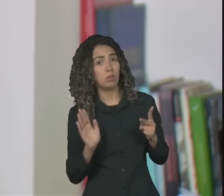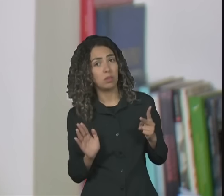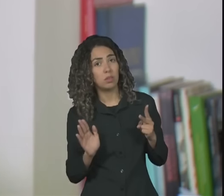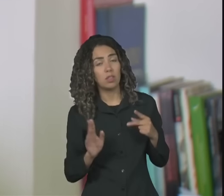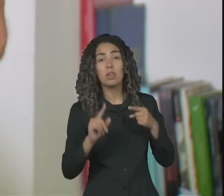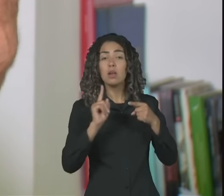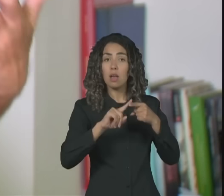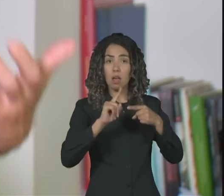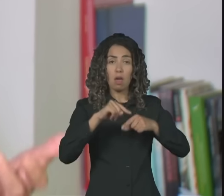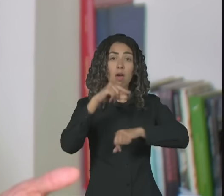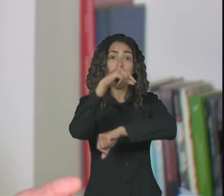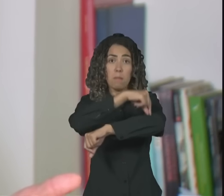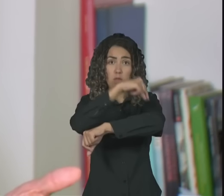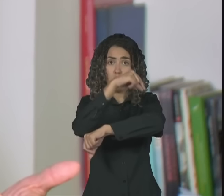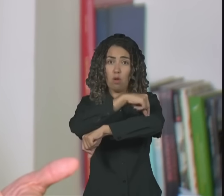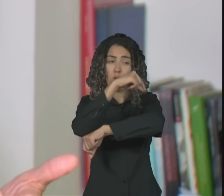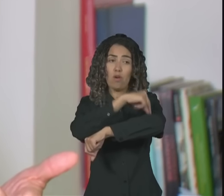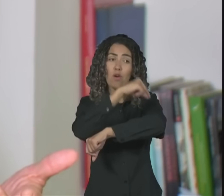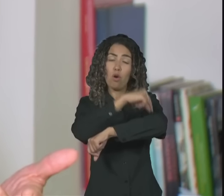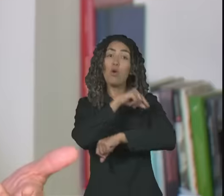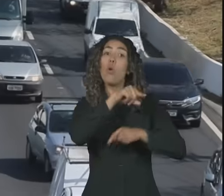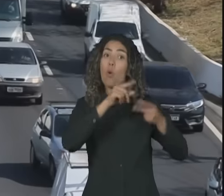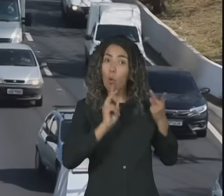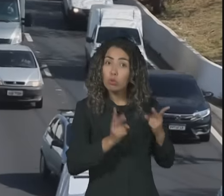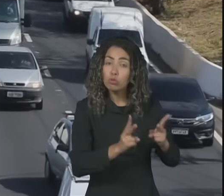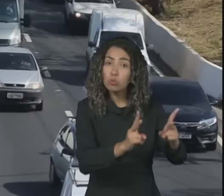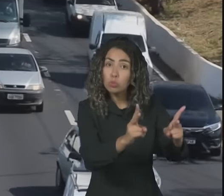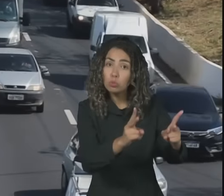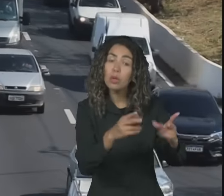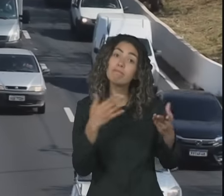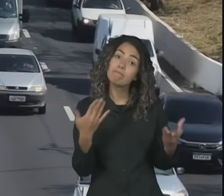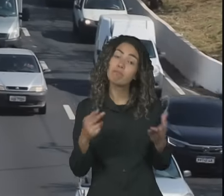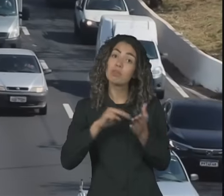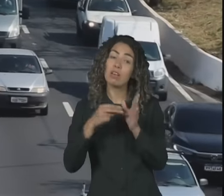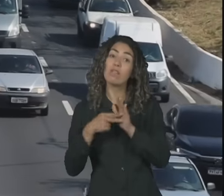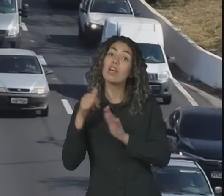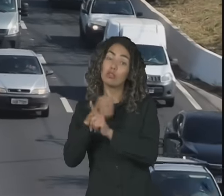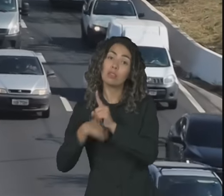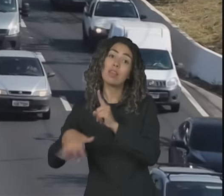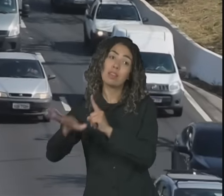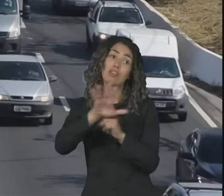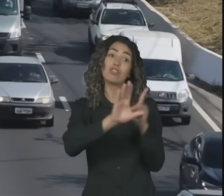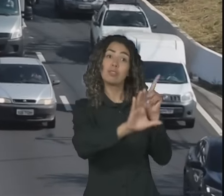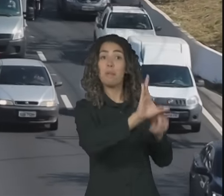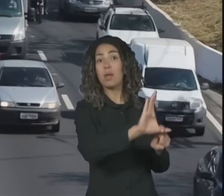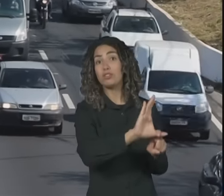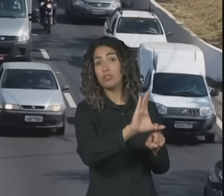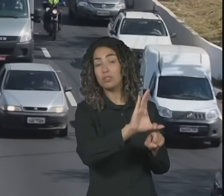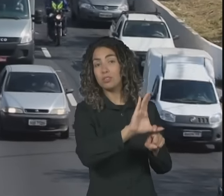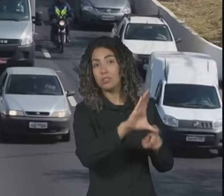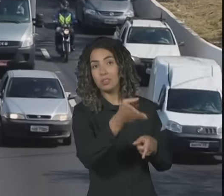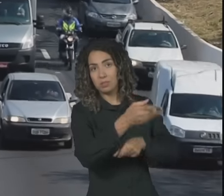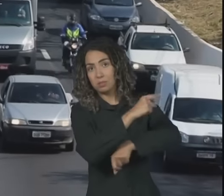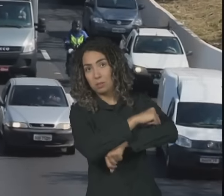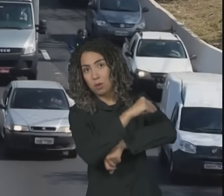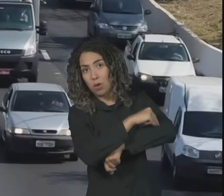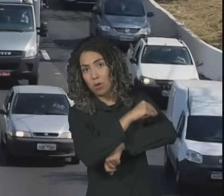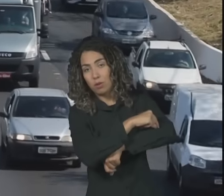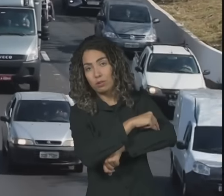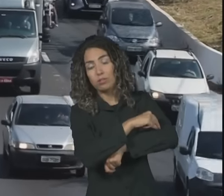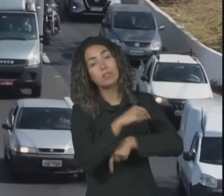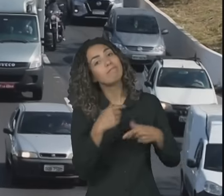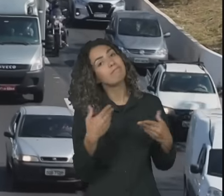humanidade ainda será dependente do petróleo. Nesse caso, então, de certa forma, a